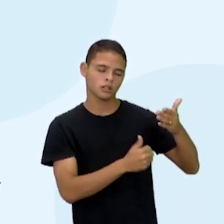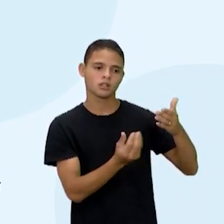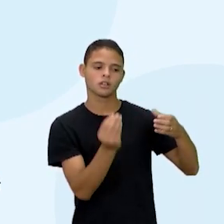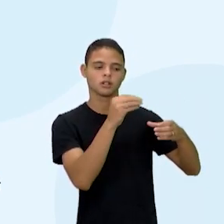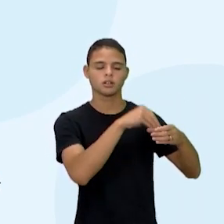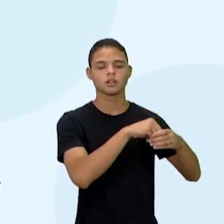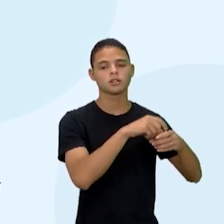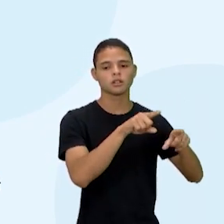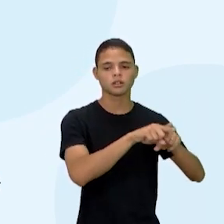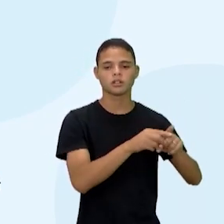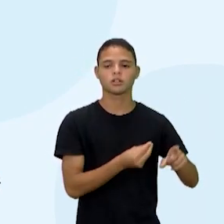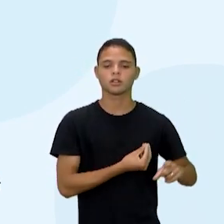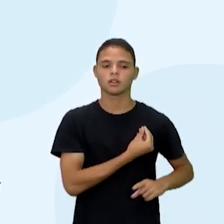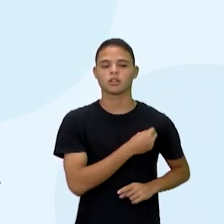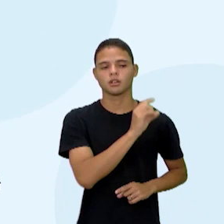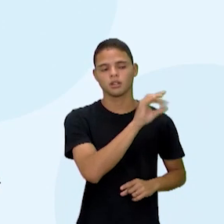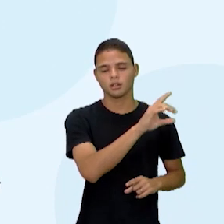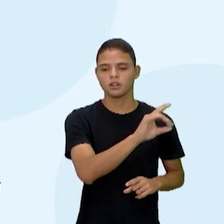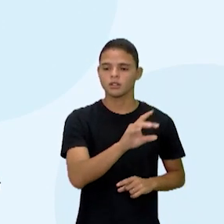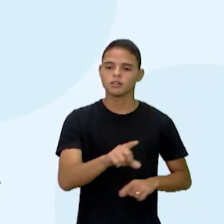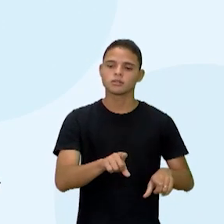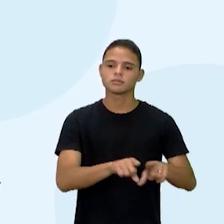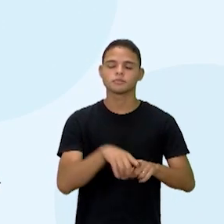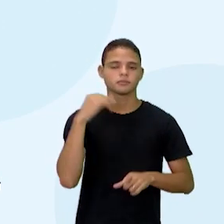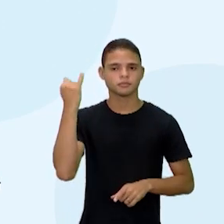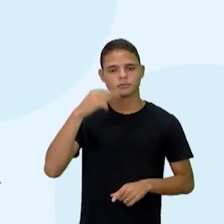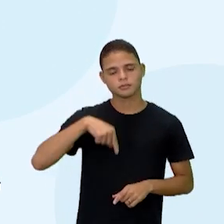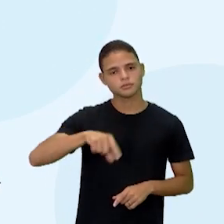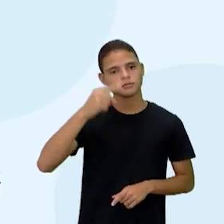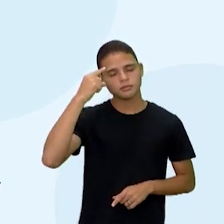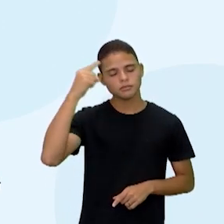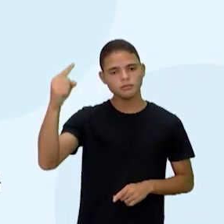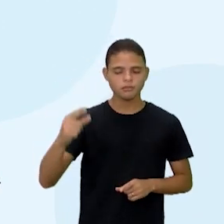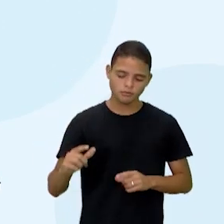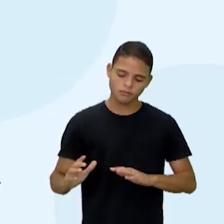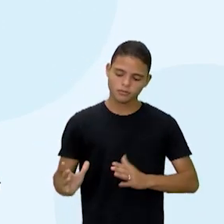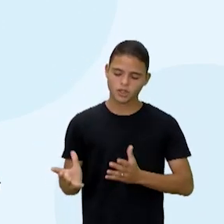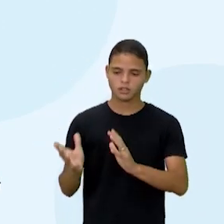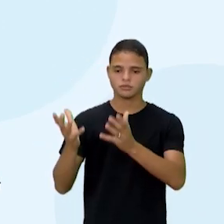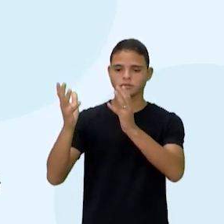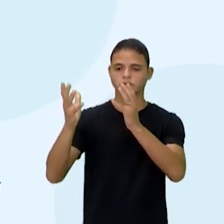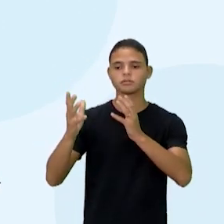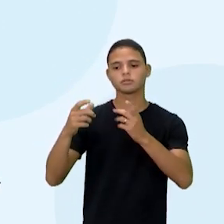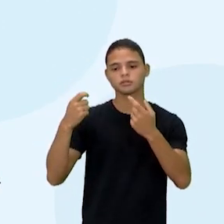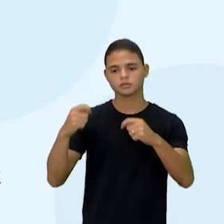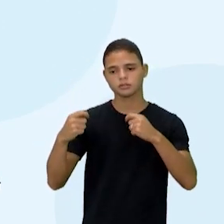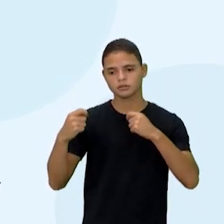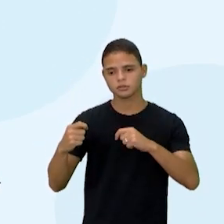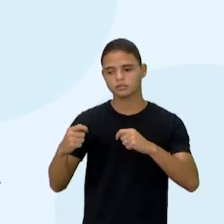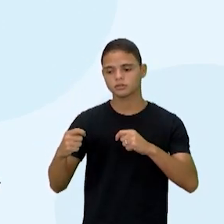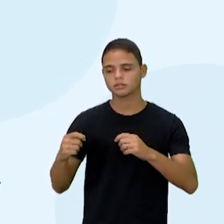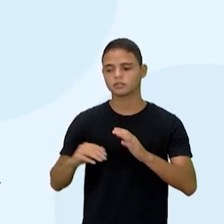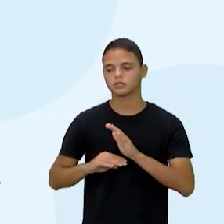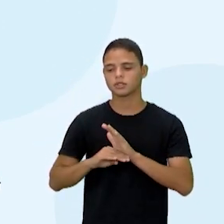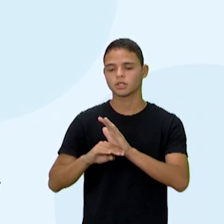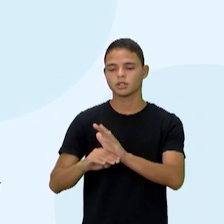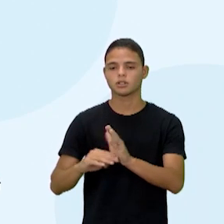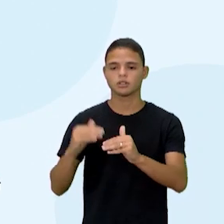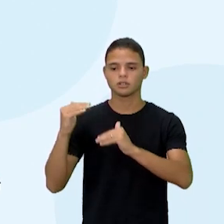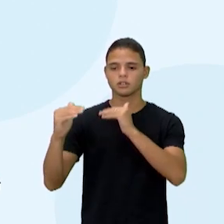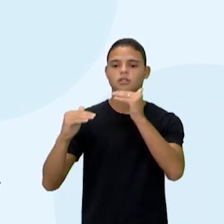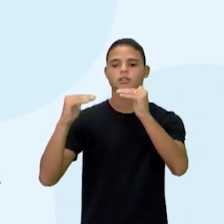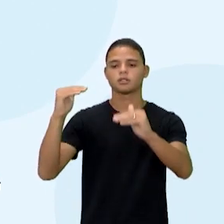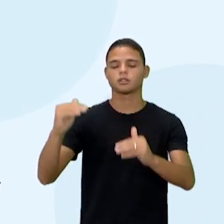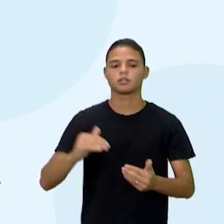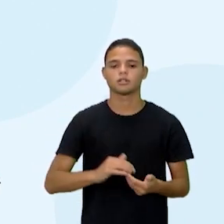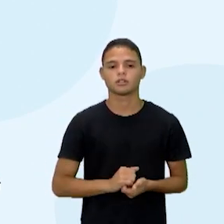na vida, né? É importante a gente pensar que esse enriquecimento ele precisa ser implantado de forma gradual e